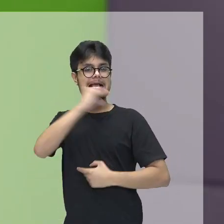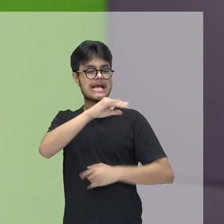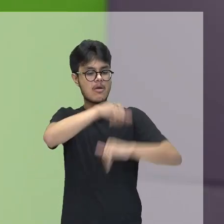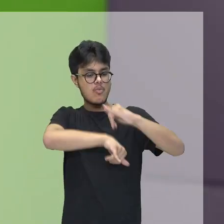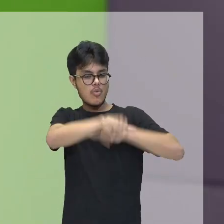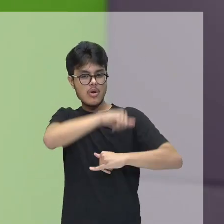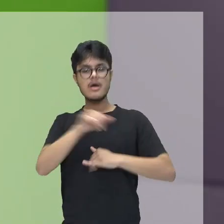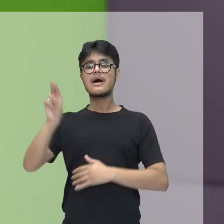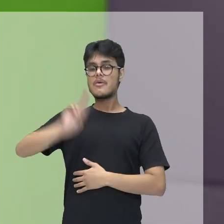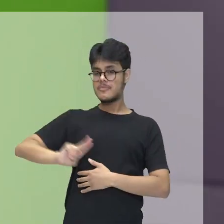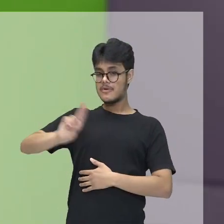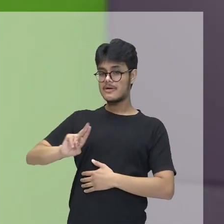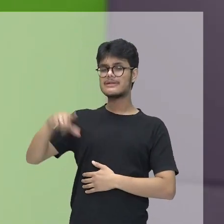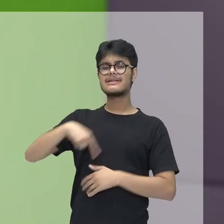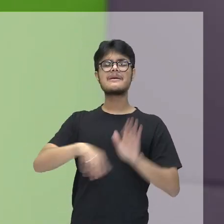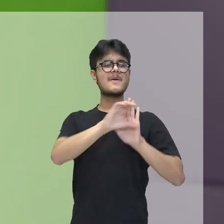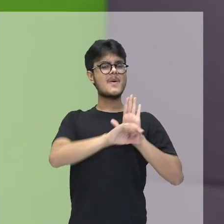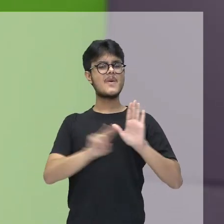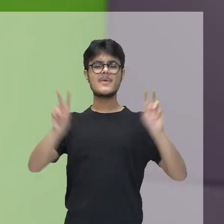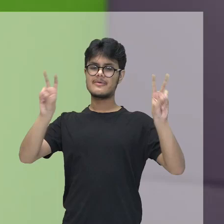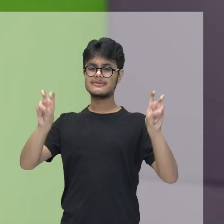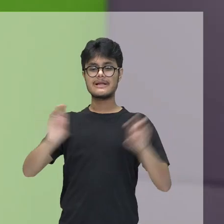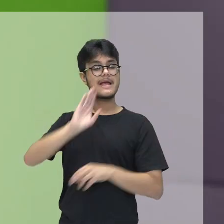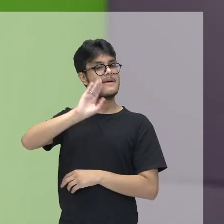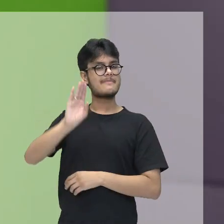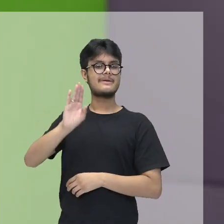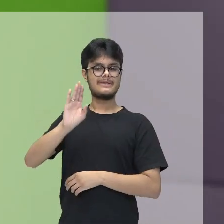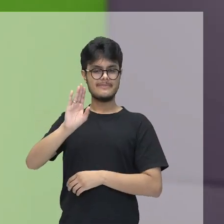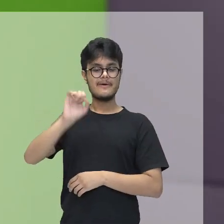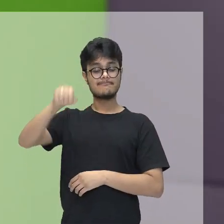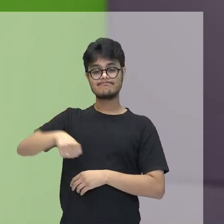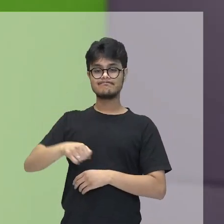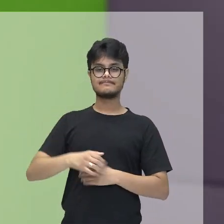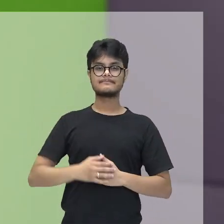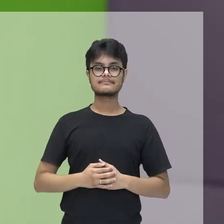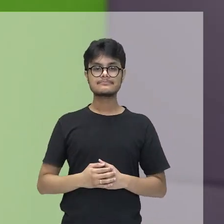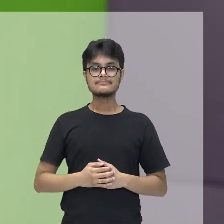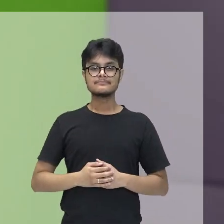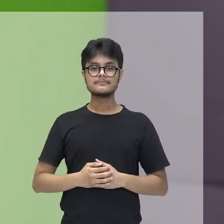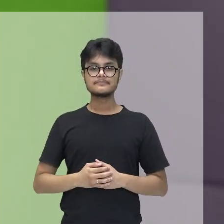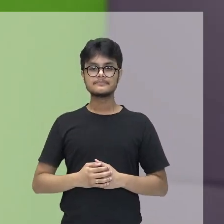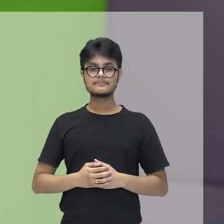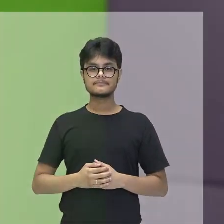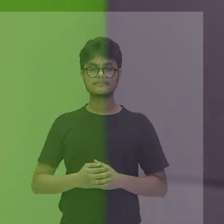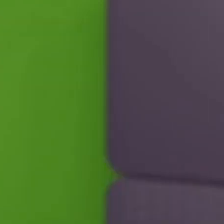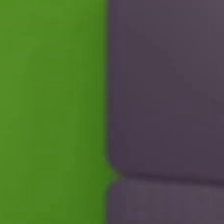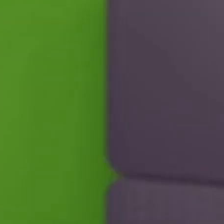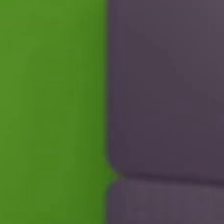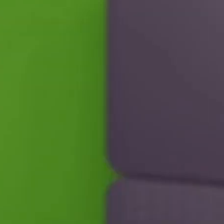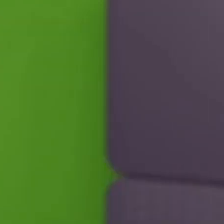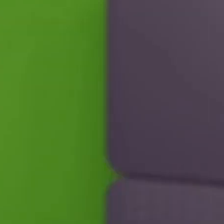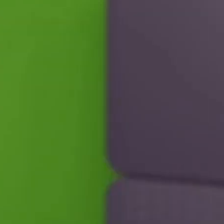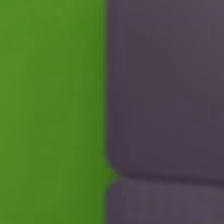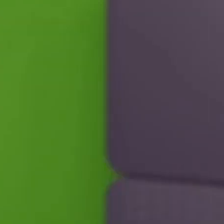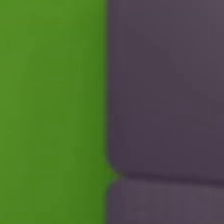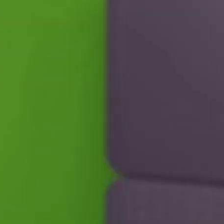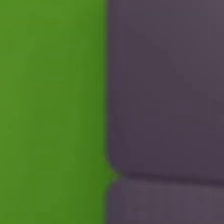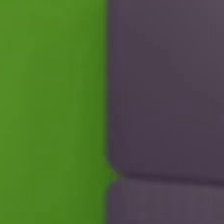estão ali com o conceito, né, de que a partir da transformação dessa